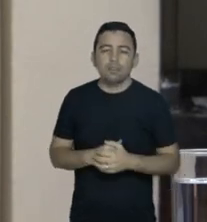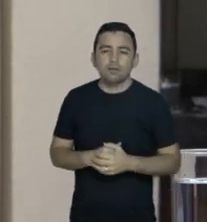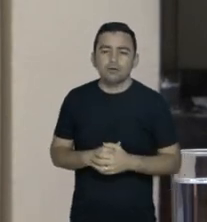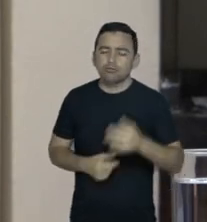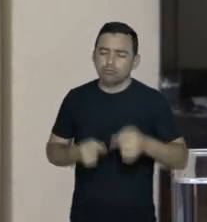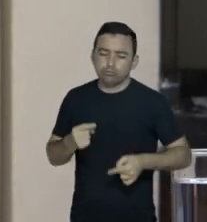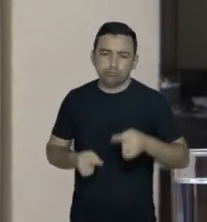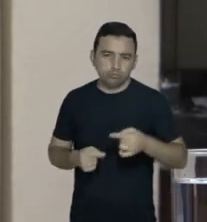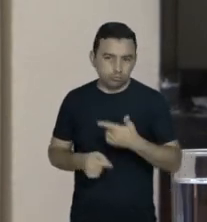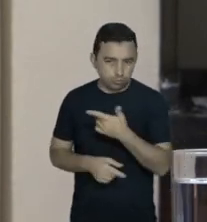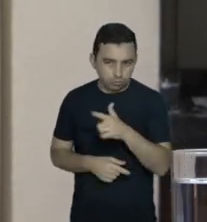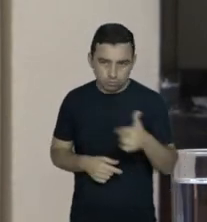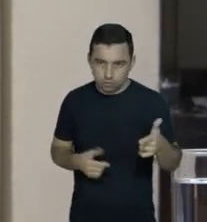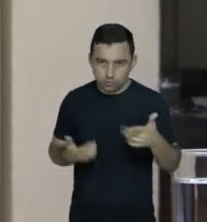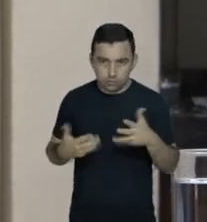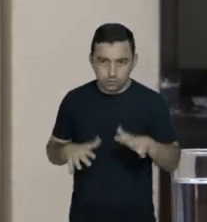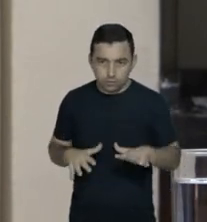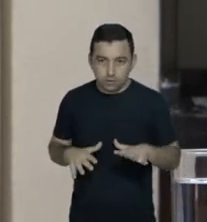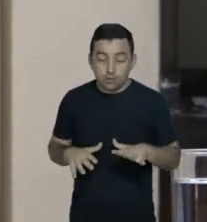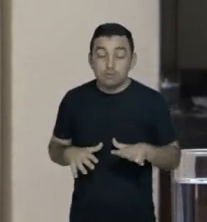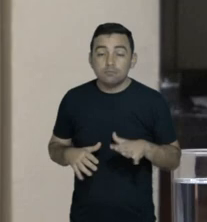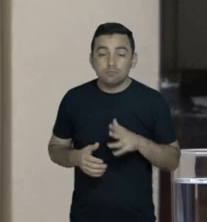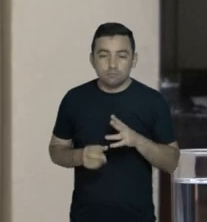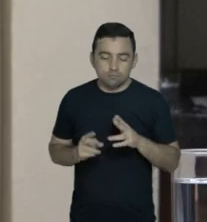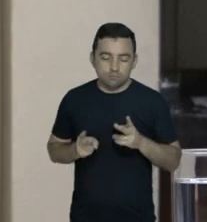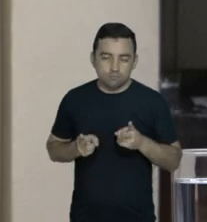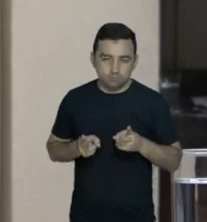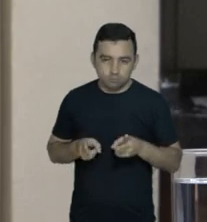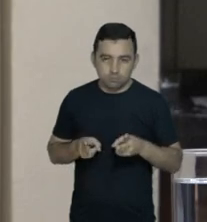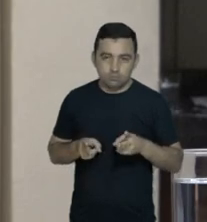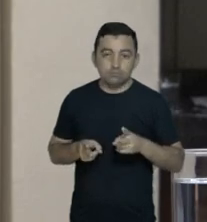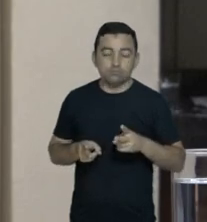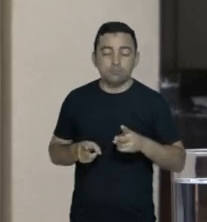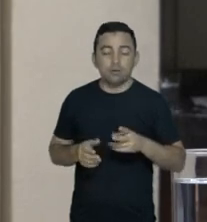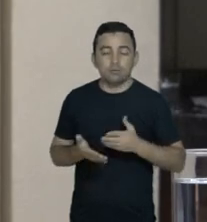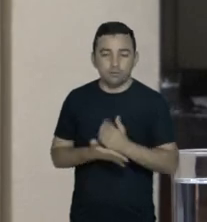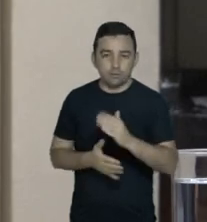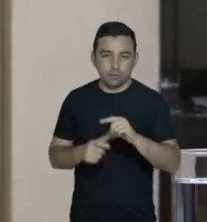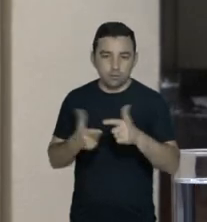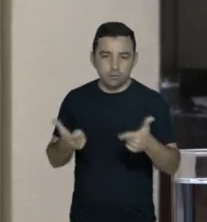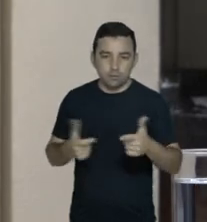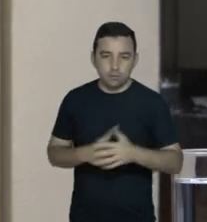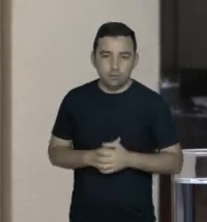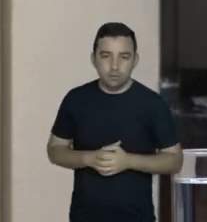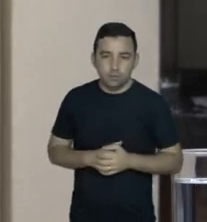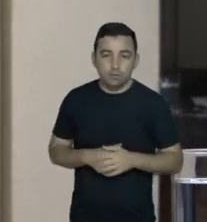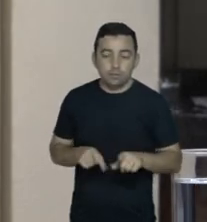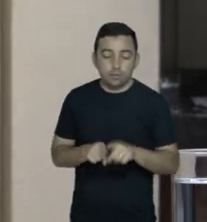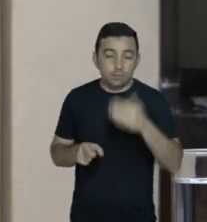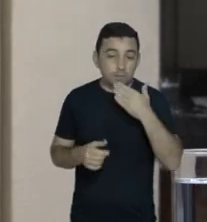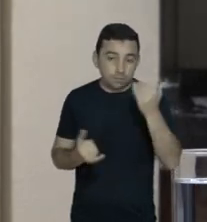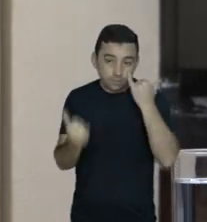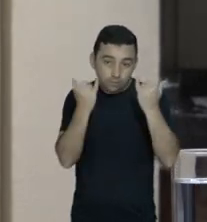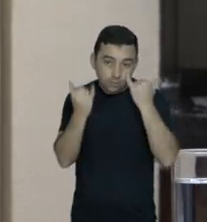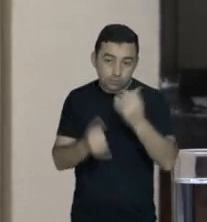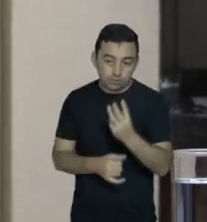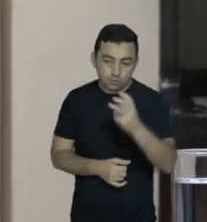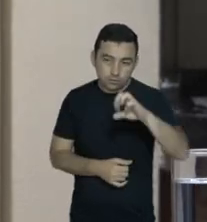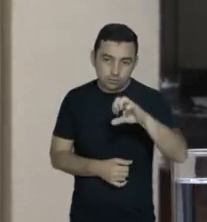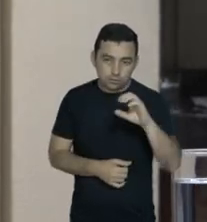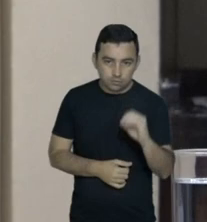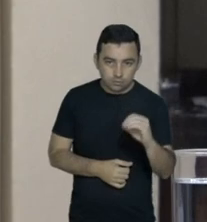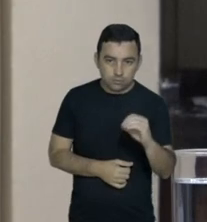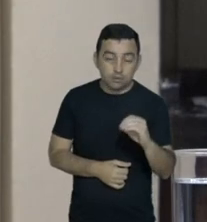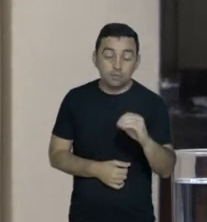votação. Deputados que aprovam, permaneçam como se encontram. Aprovado por maioria. Pedido de informação 390, iniciativa deputado